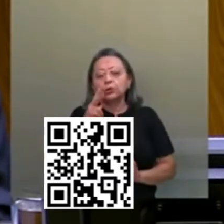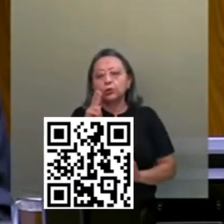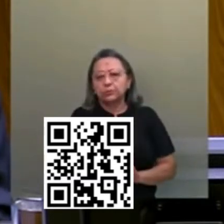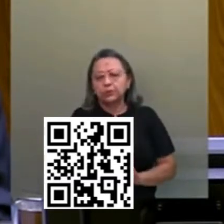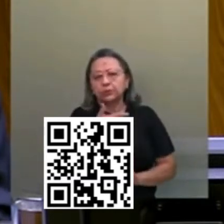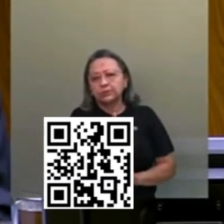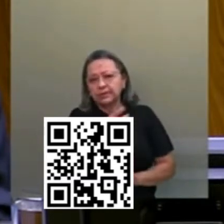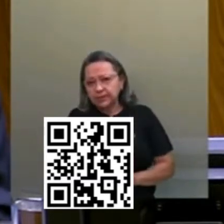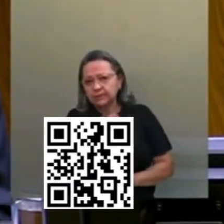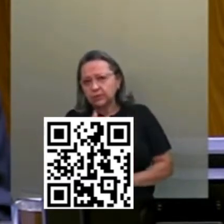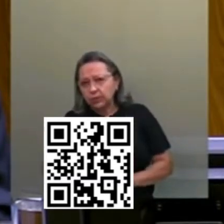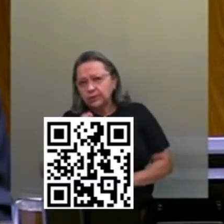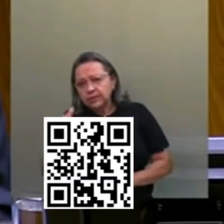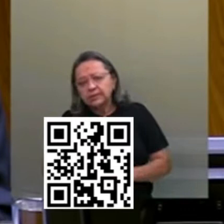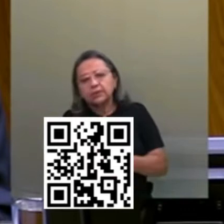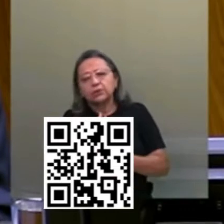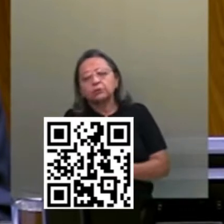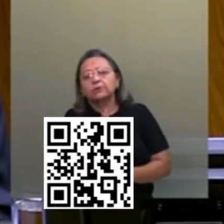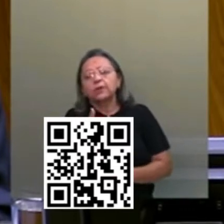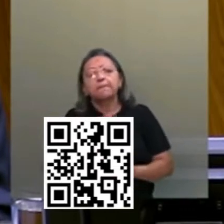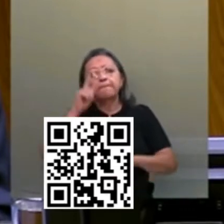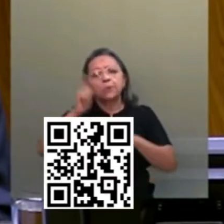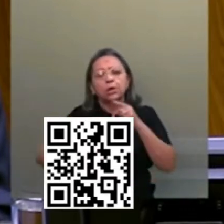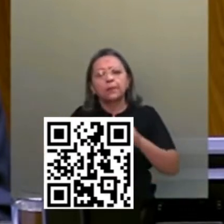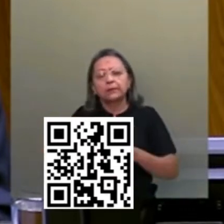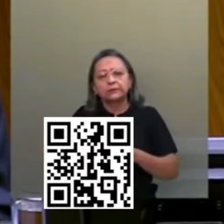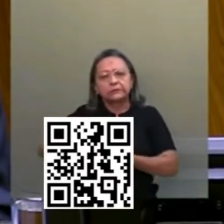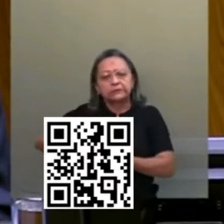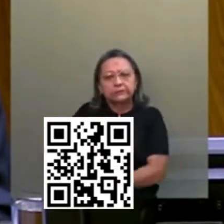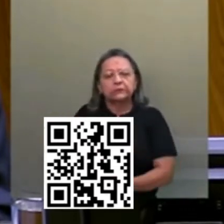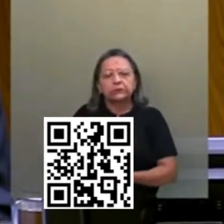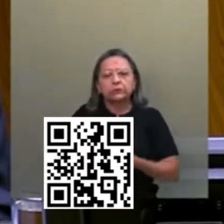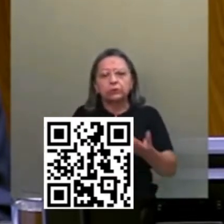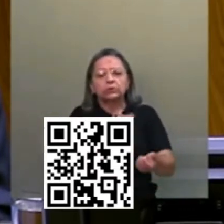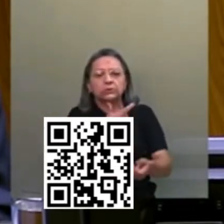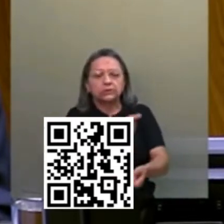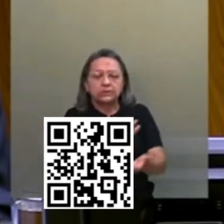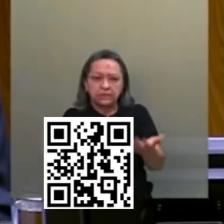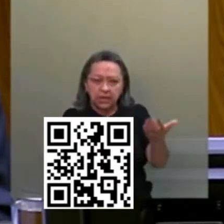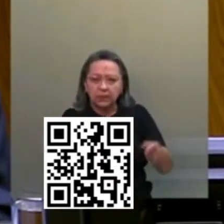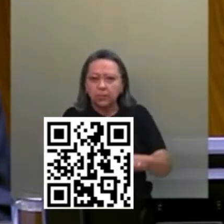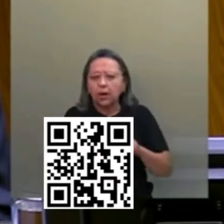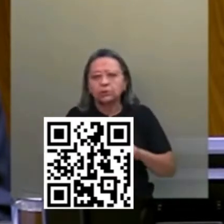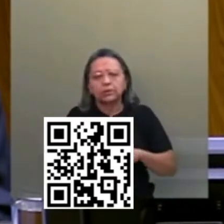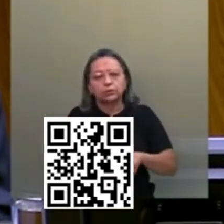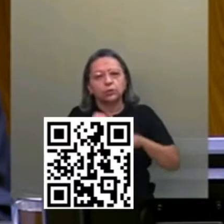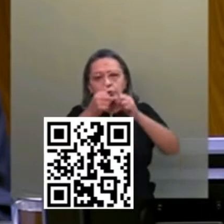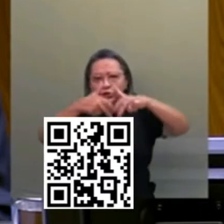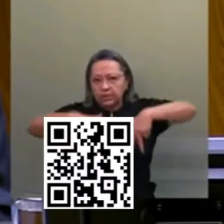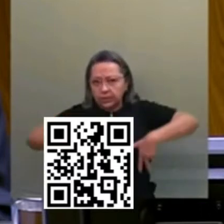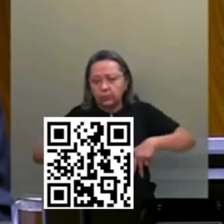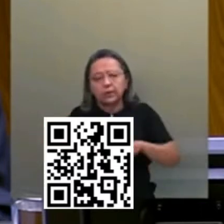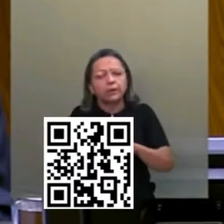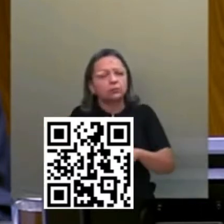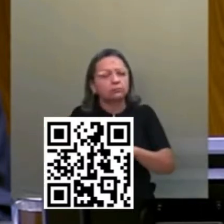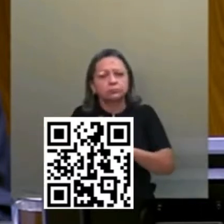de 2021, que proíbe a discriminação de doadores de sangue com base na orientação sexual. Não nos esqueçamos, e